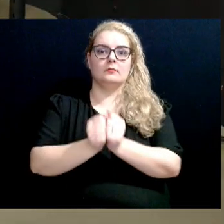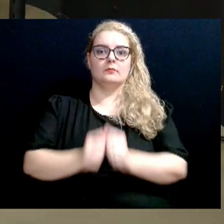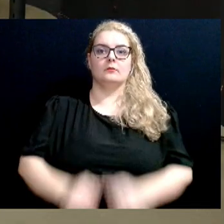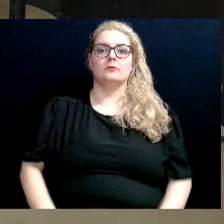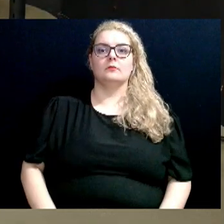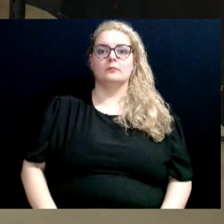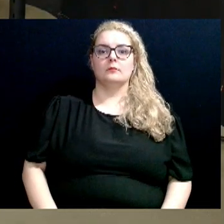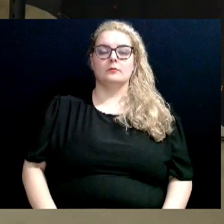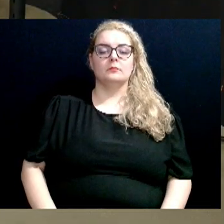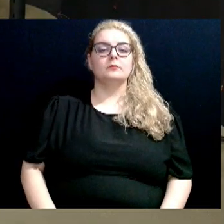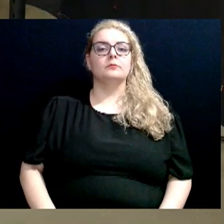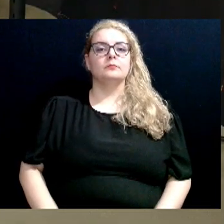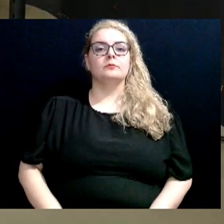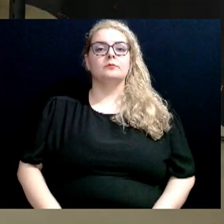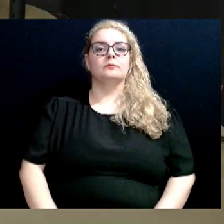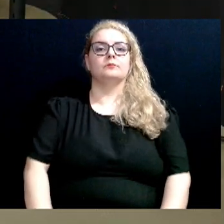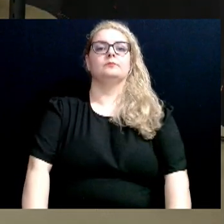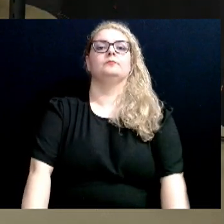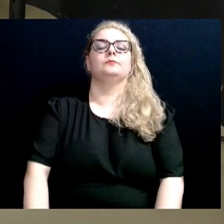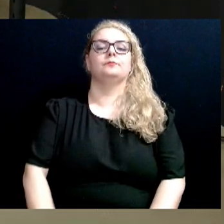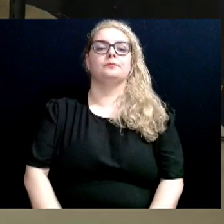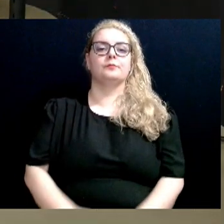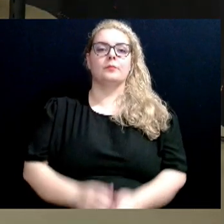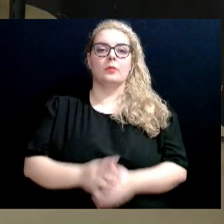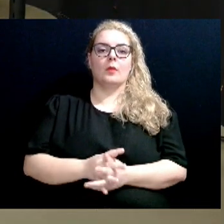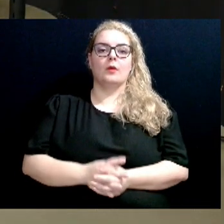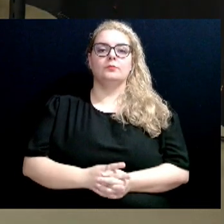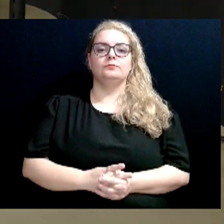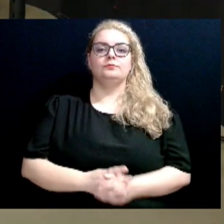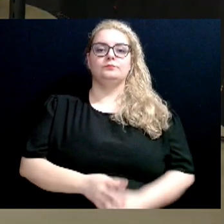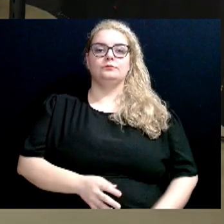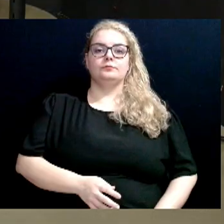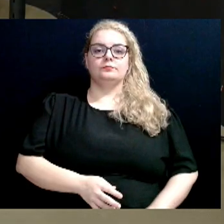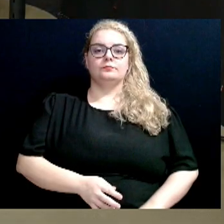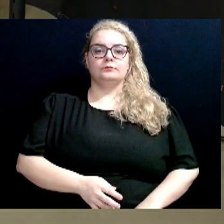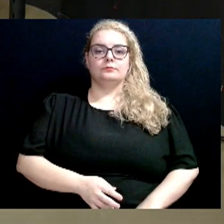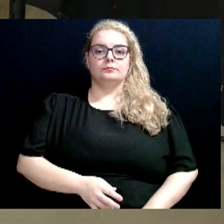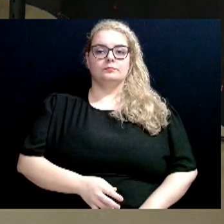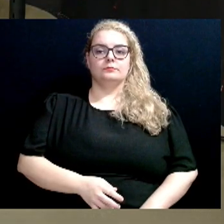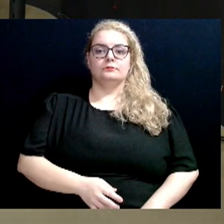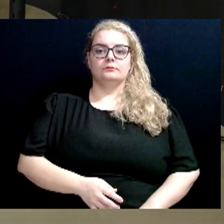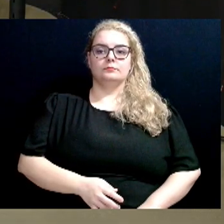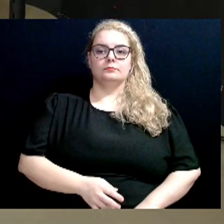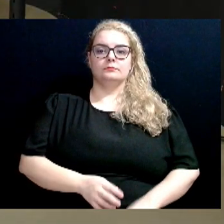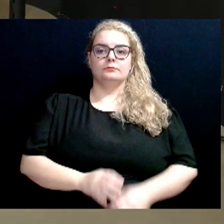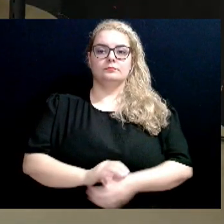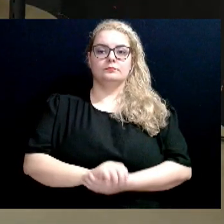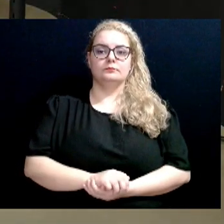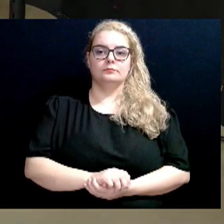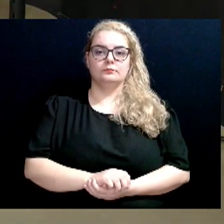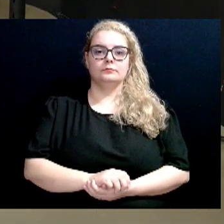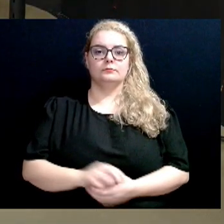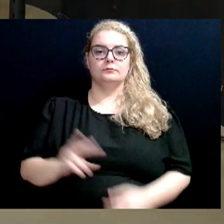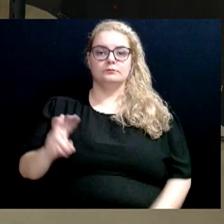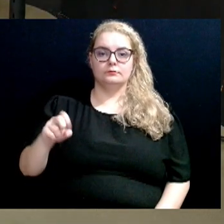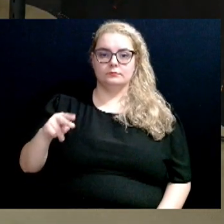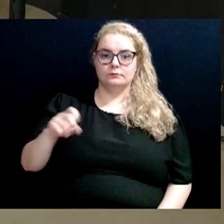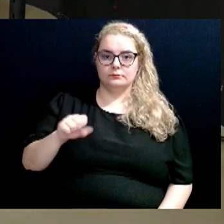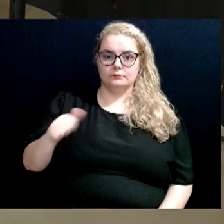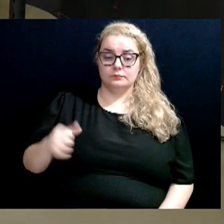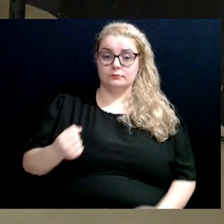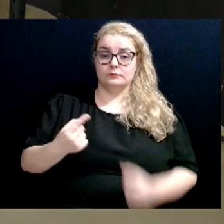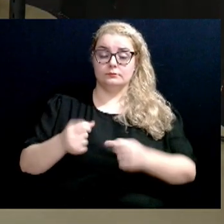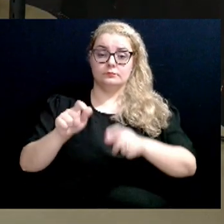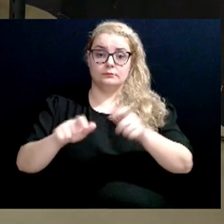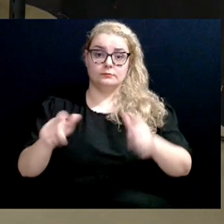por gentileza, vamos ver quem está conosco, vamos lá. A Vanessa Ribeiro, do Parque Prado, algumas pessoas acreditam